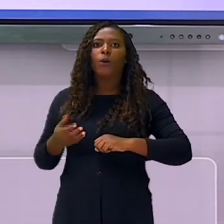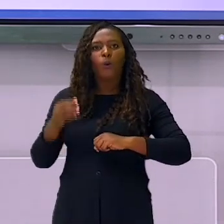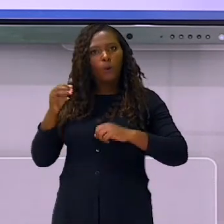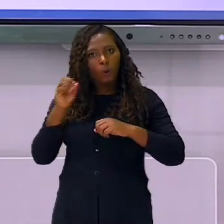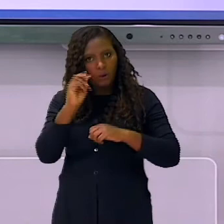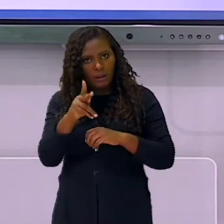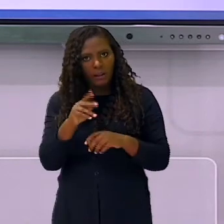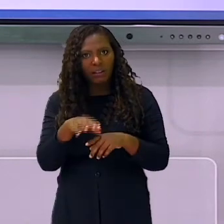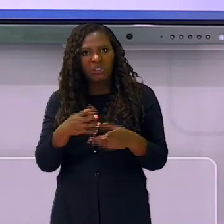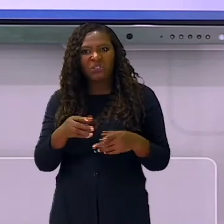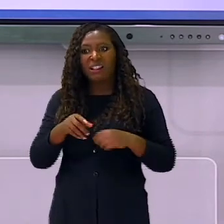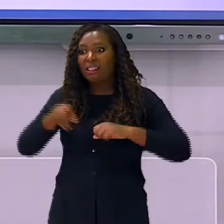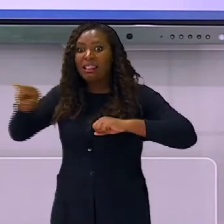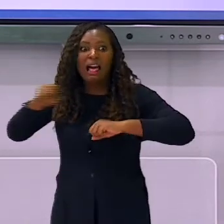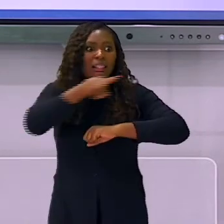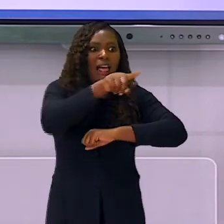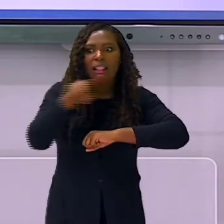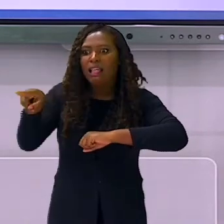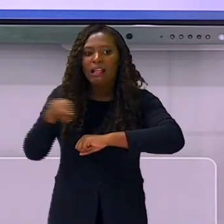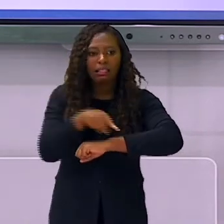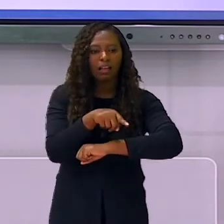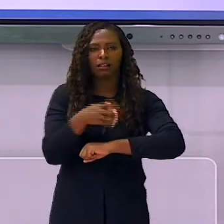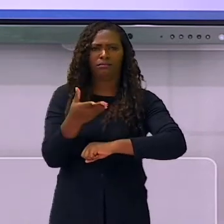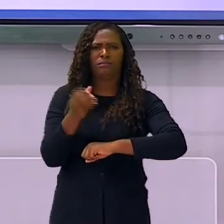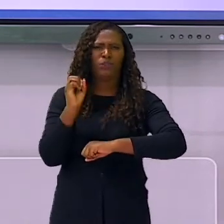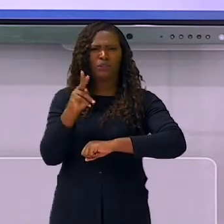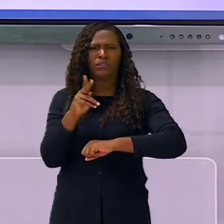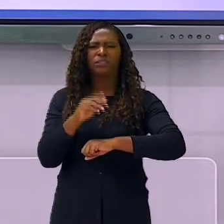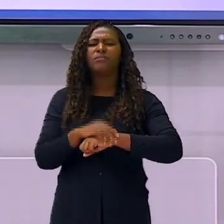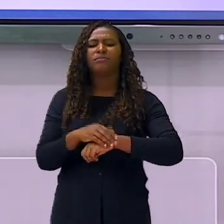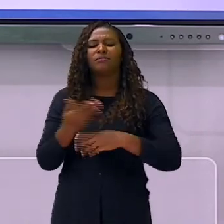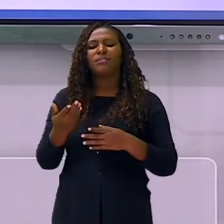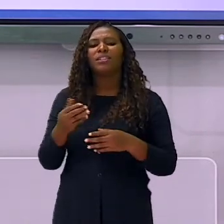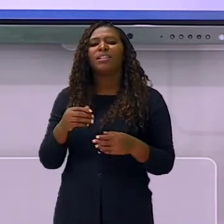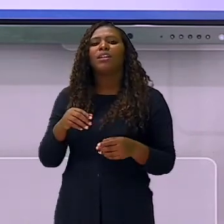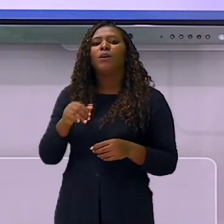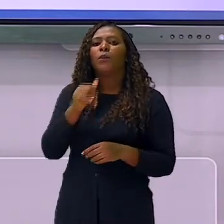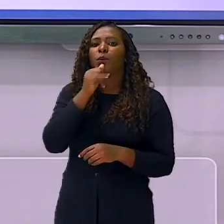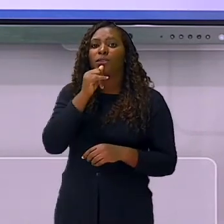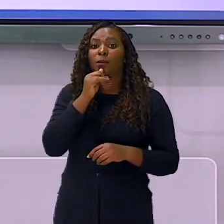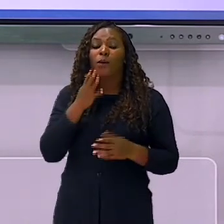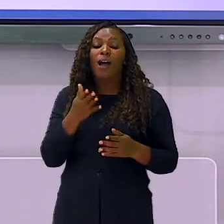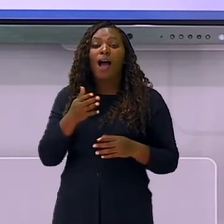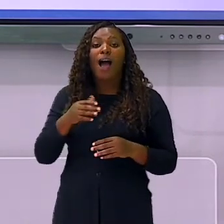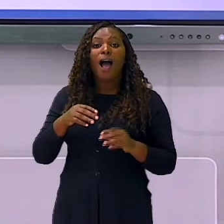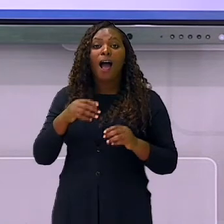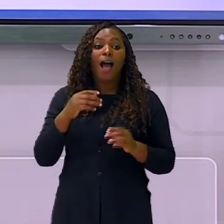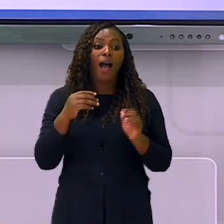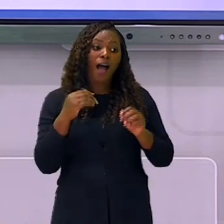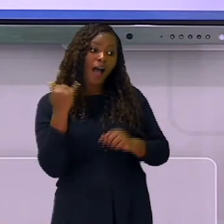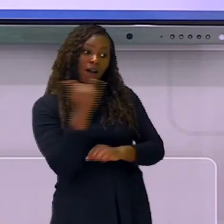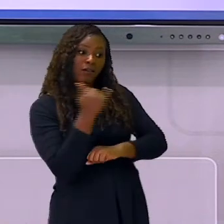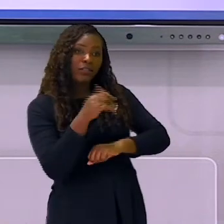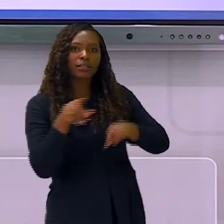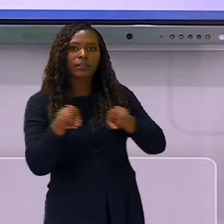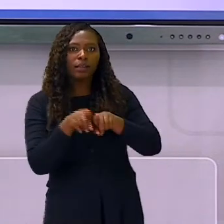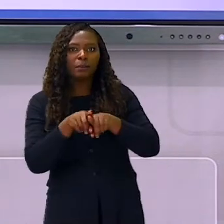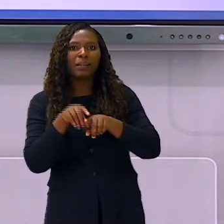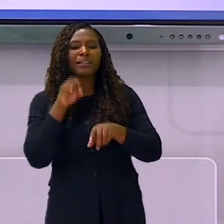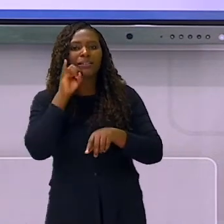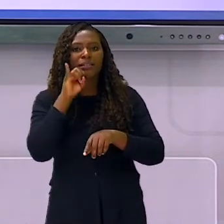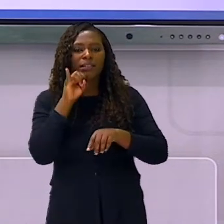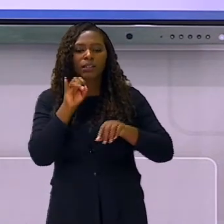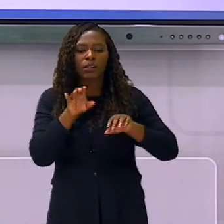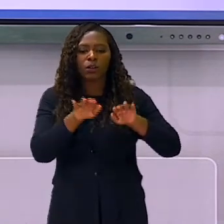sobre buracos. Nada de falar: ah, tem um buraco ali, ou apontar para algum lugar. Use